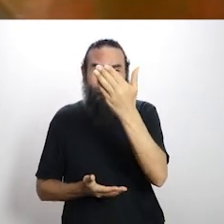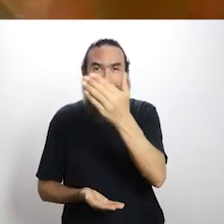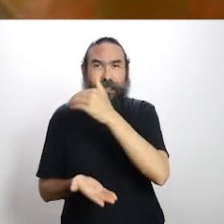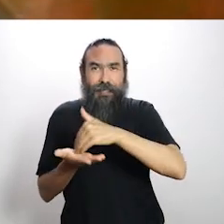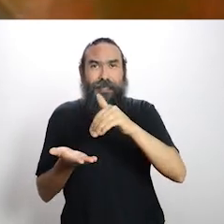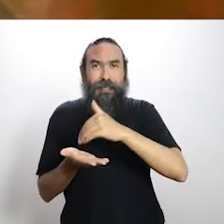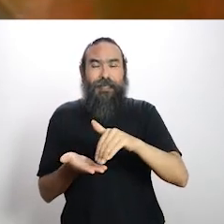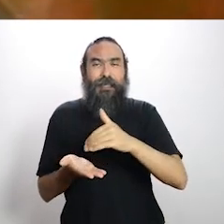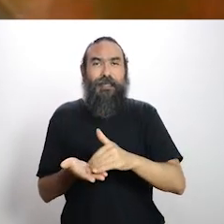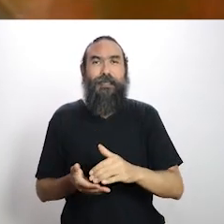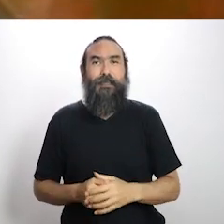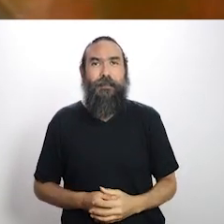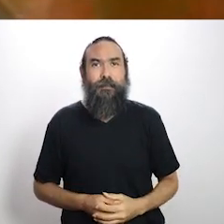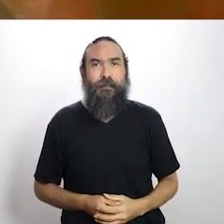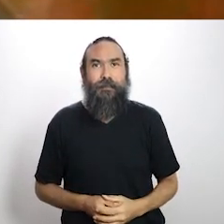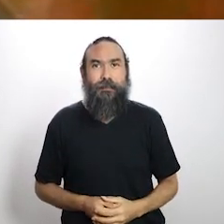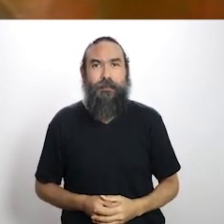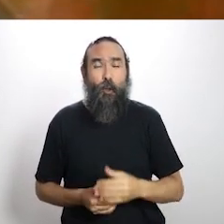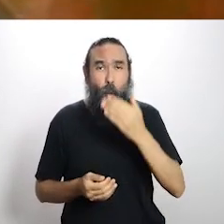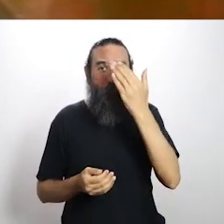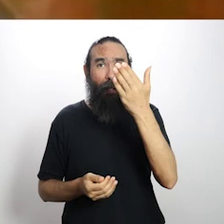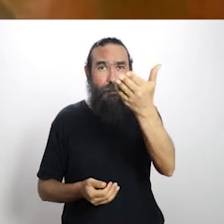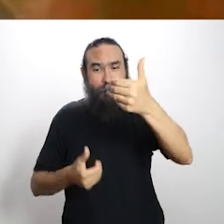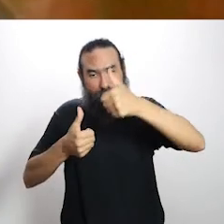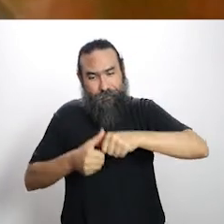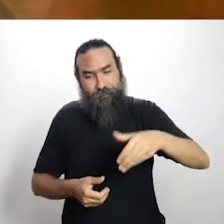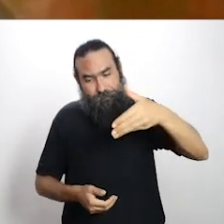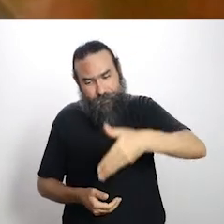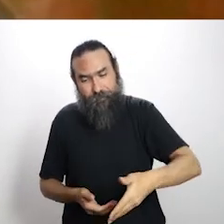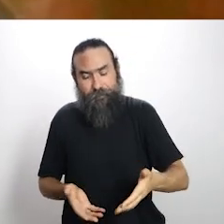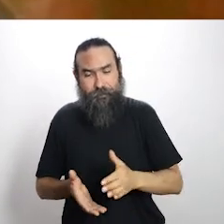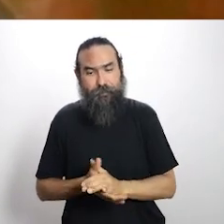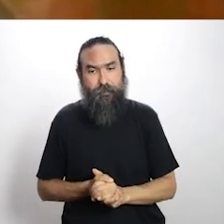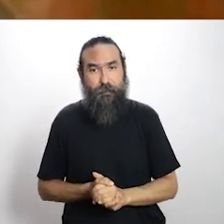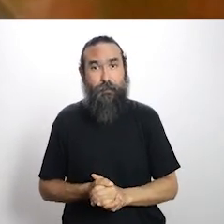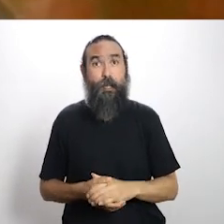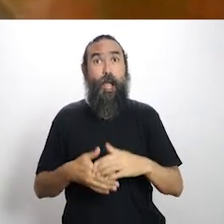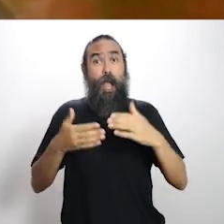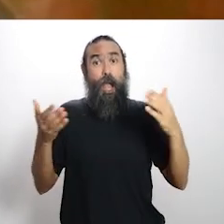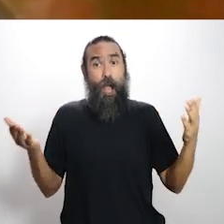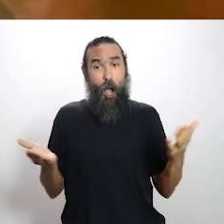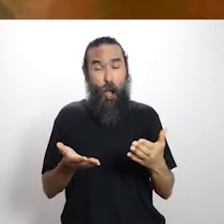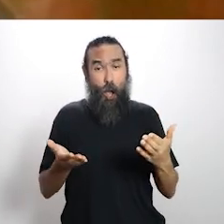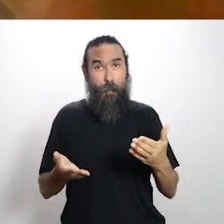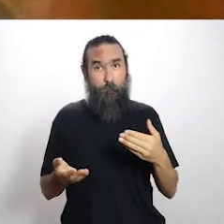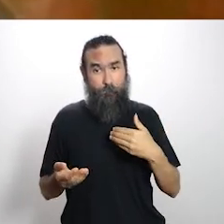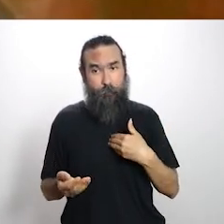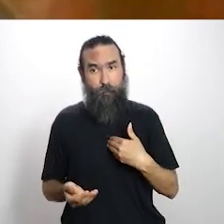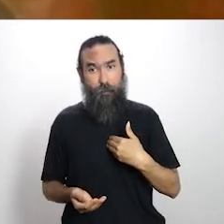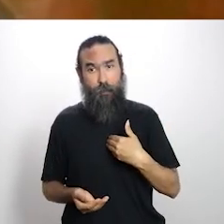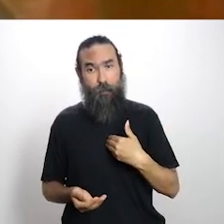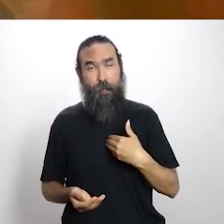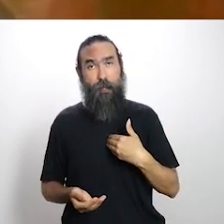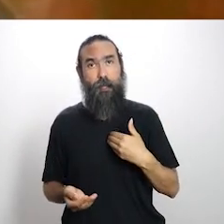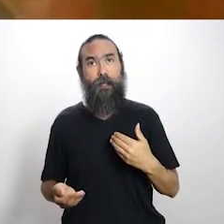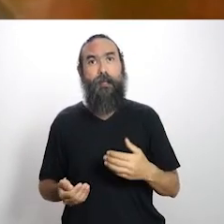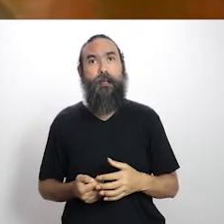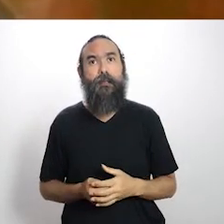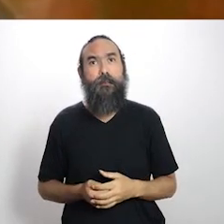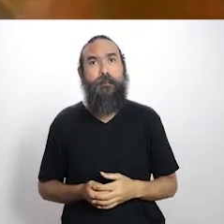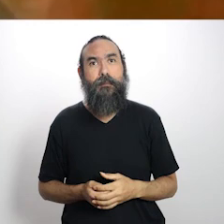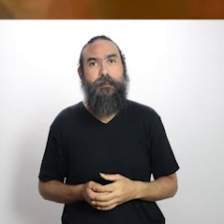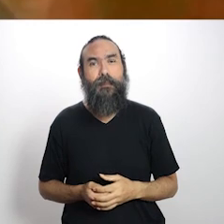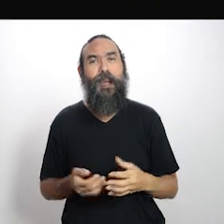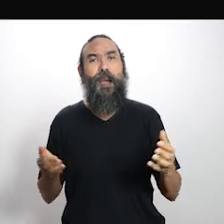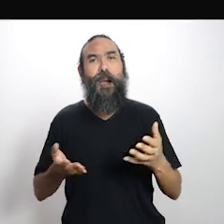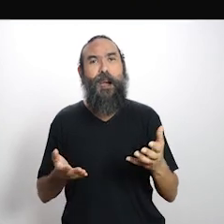nosso saudoso Juca né poder também dar sua contribuição aí na nossa na